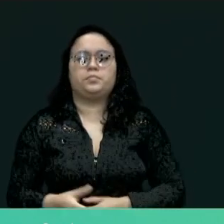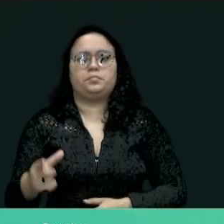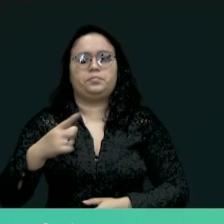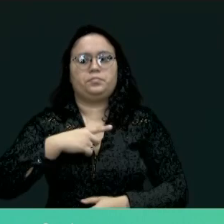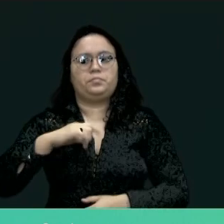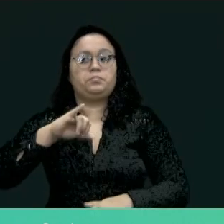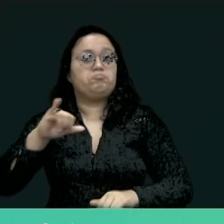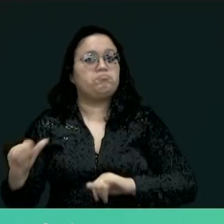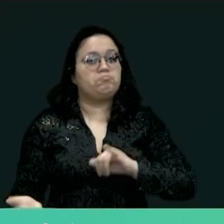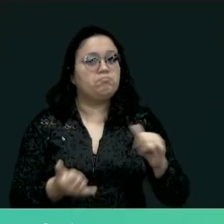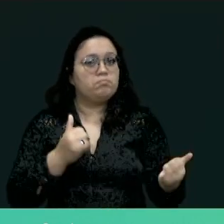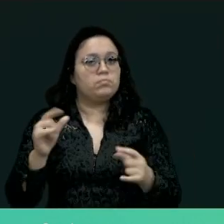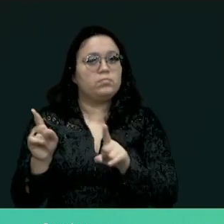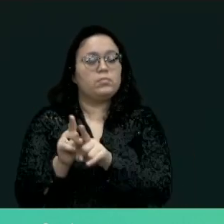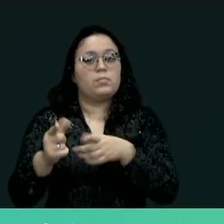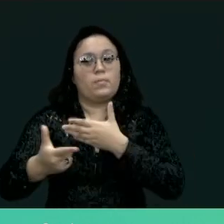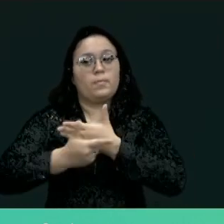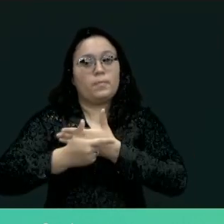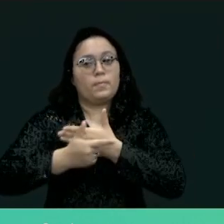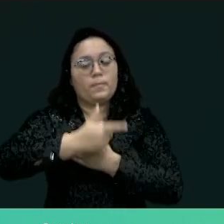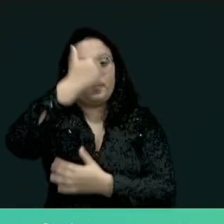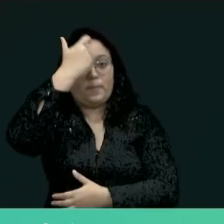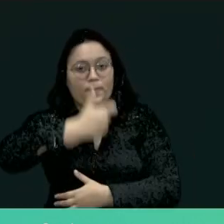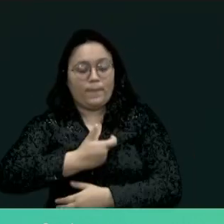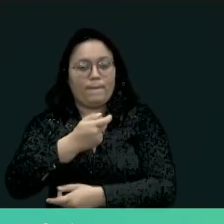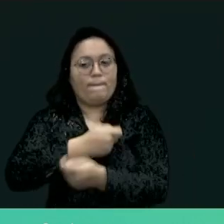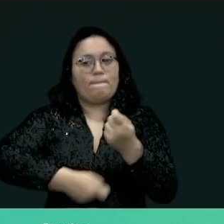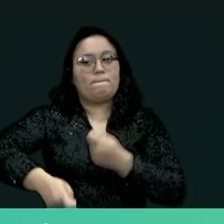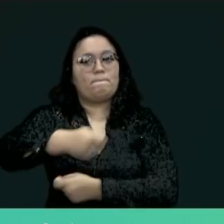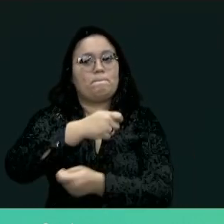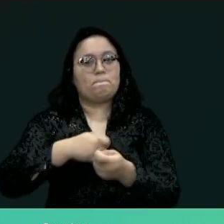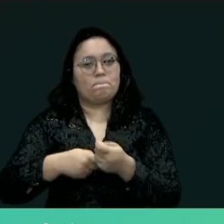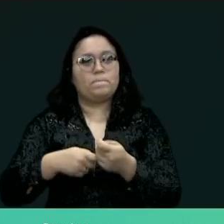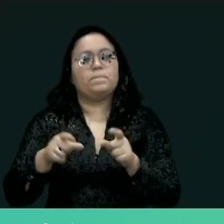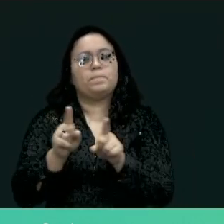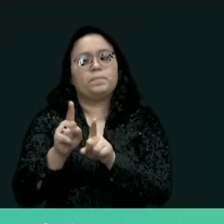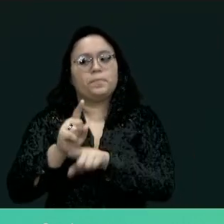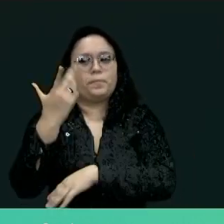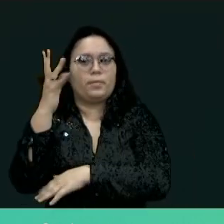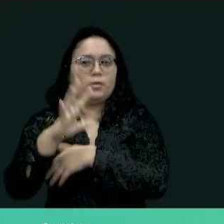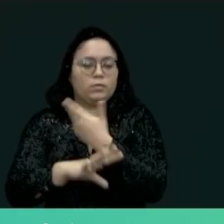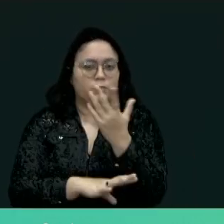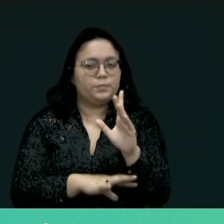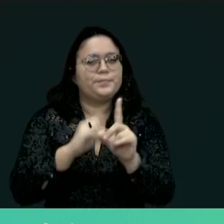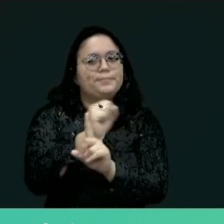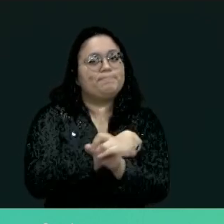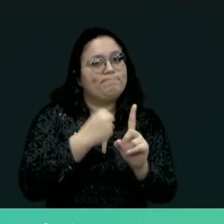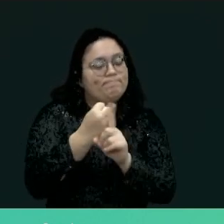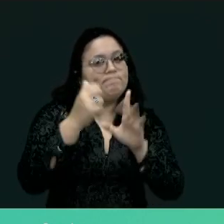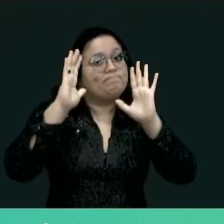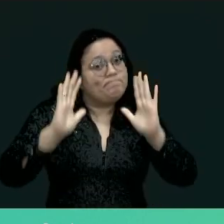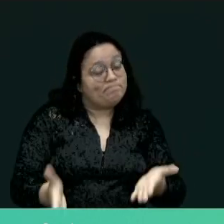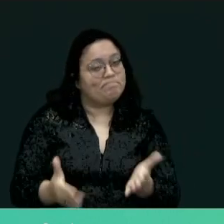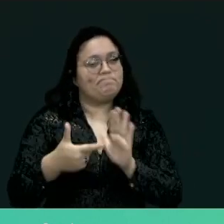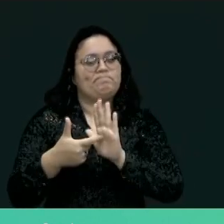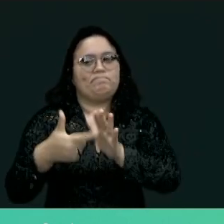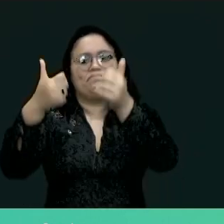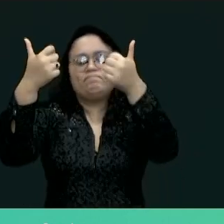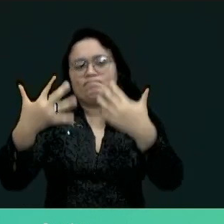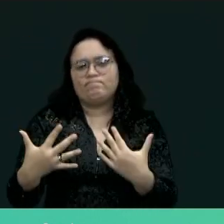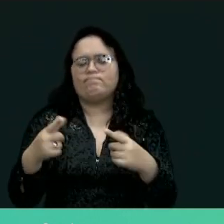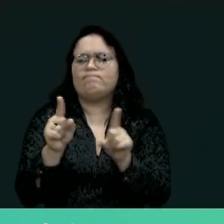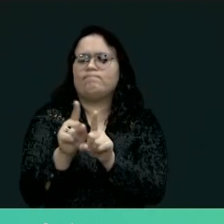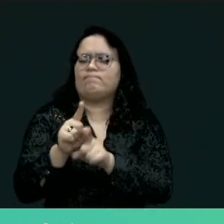no papel dos consumidores, principalmente na pauta ambiental e social, como mencionei, até porque